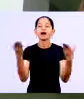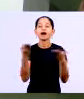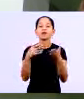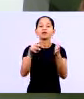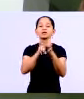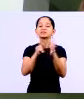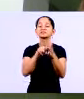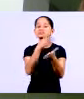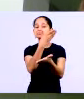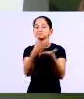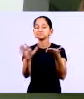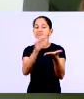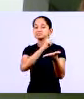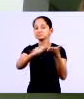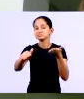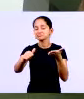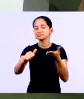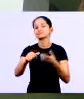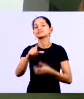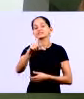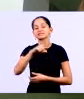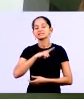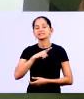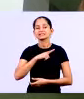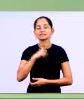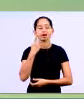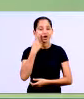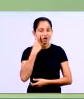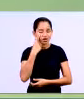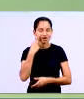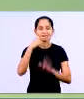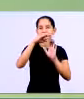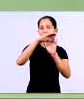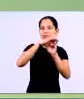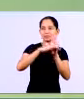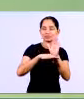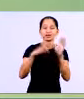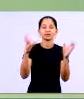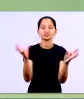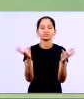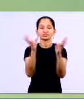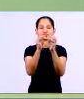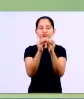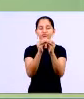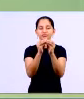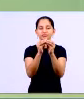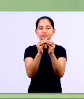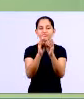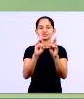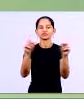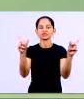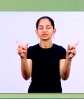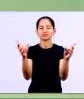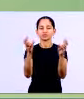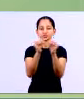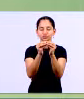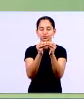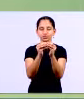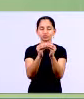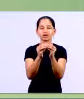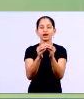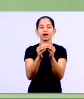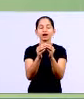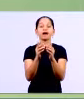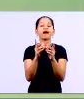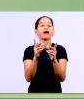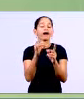hífen, hiperacidez, são diferentes, tá vendo? Os opostos se unem. Não, os opostos se repelem,